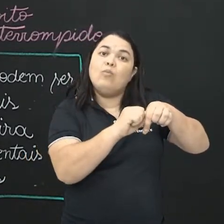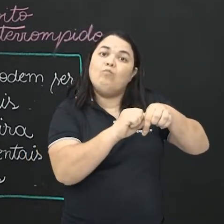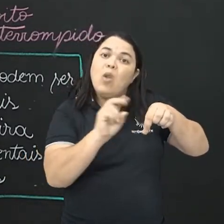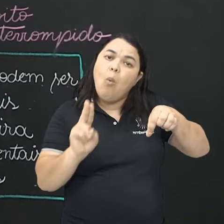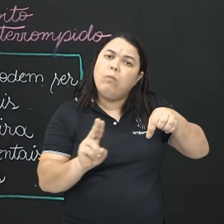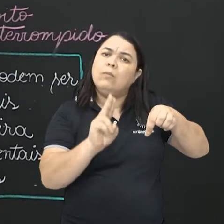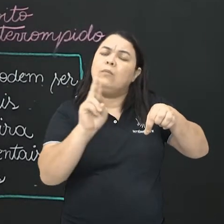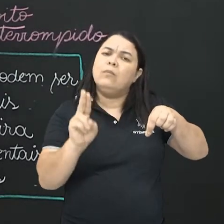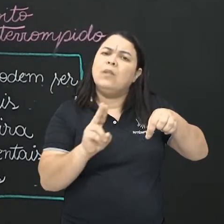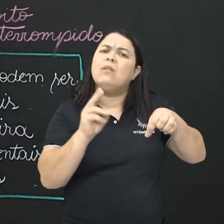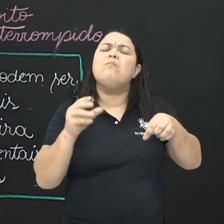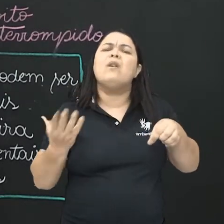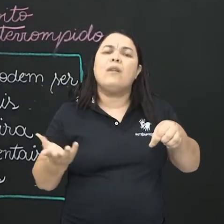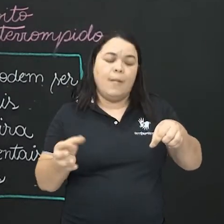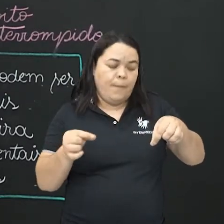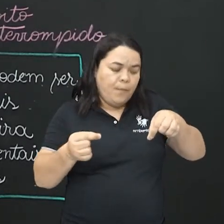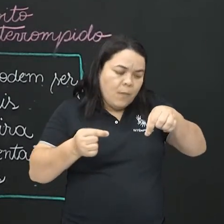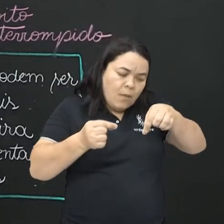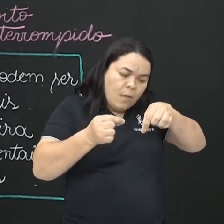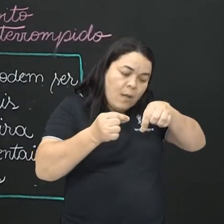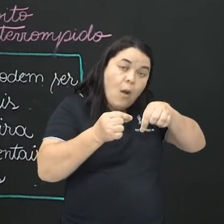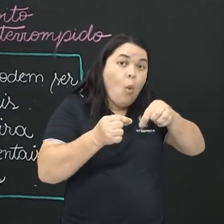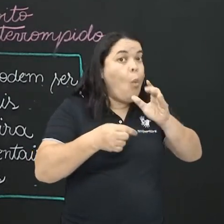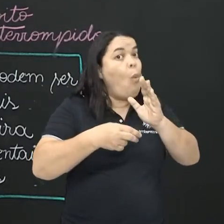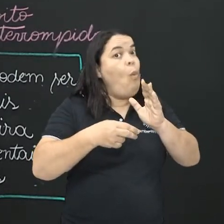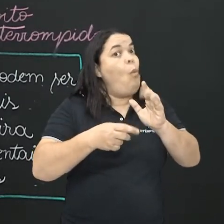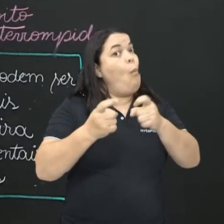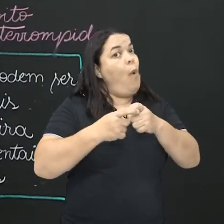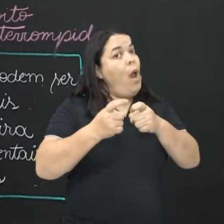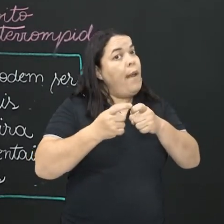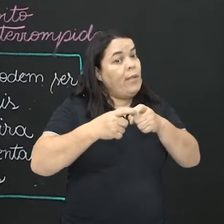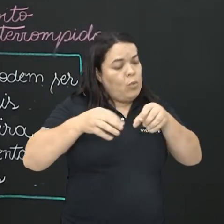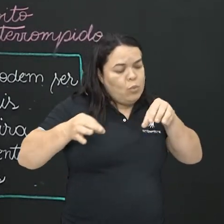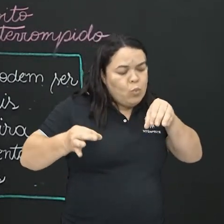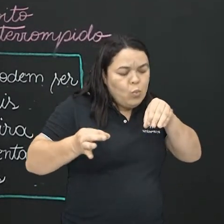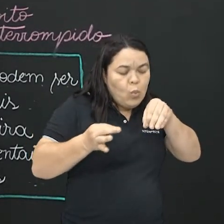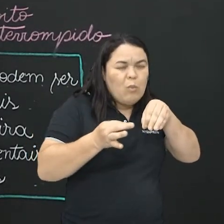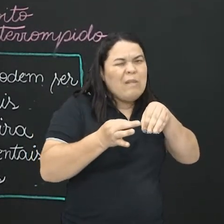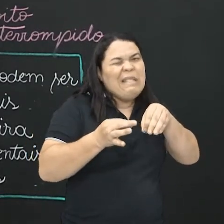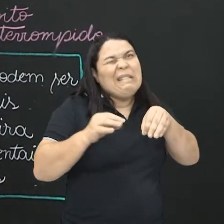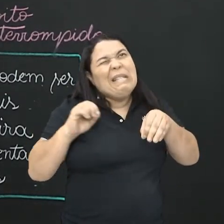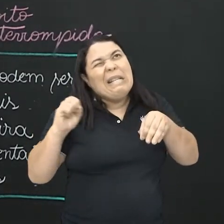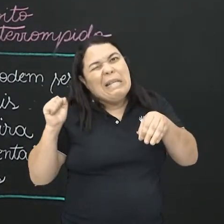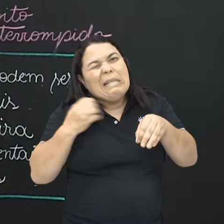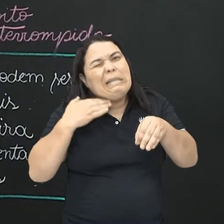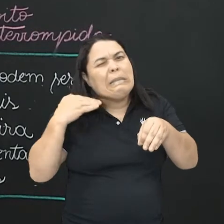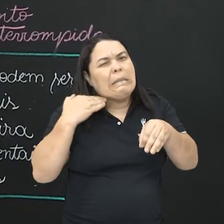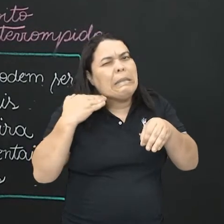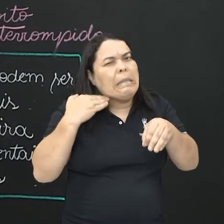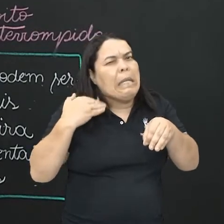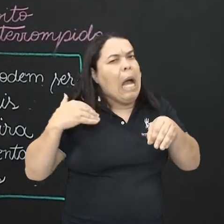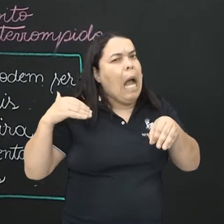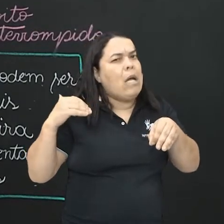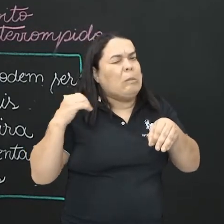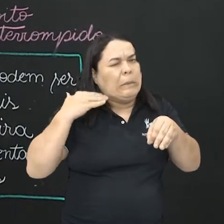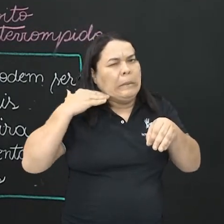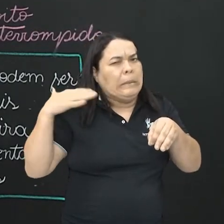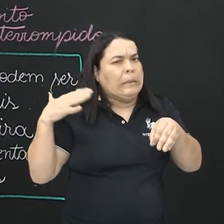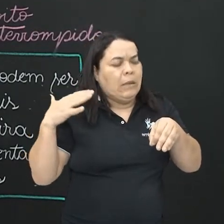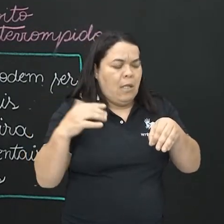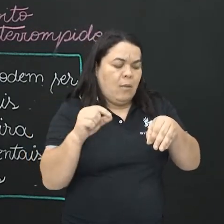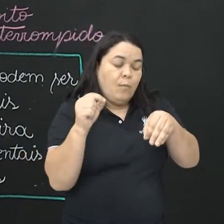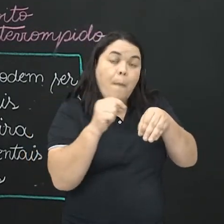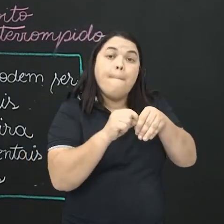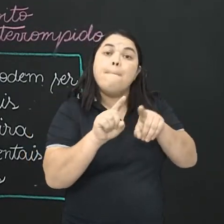proposta dele é feita essa inserção médica, ele tem um custo um pouco maior, o SUS ele tem ali uma